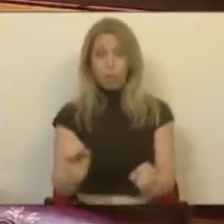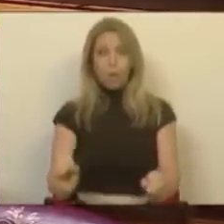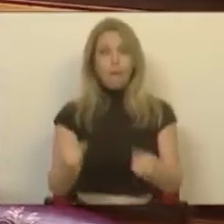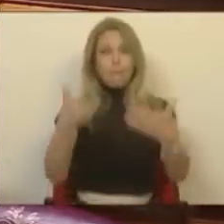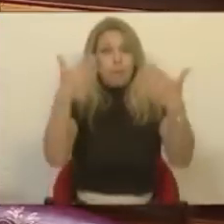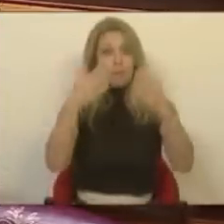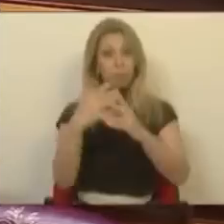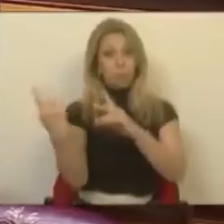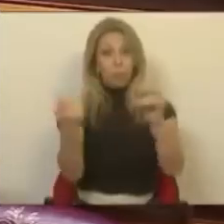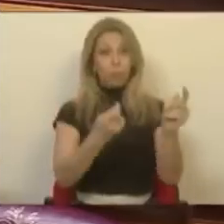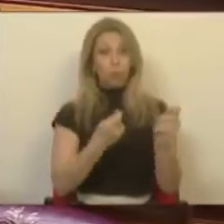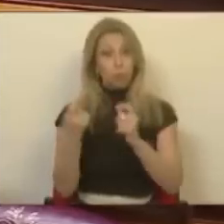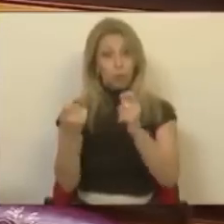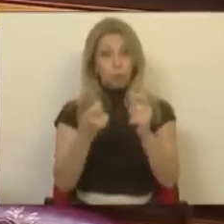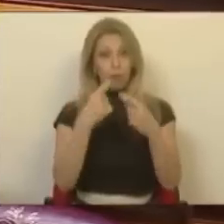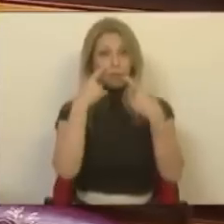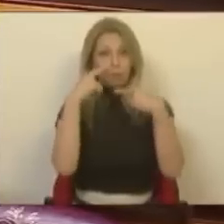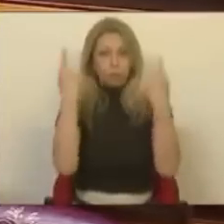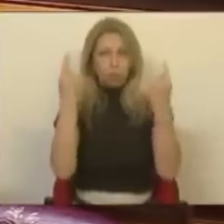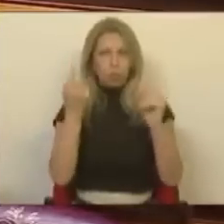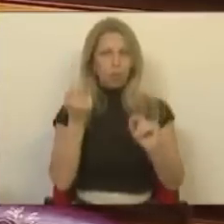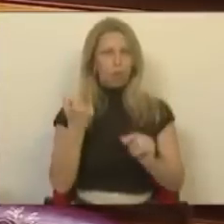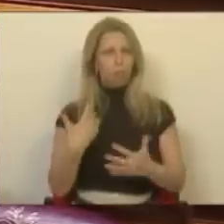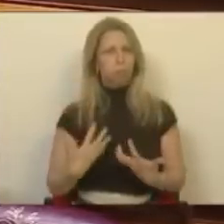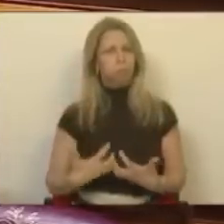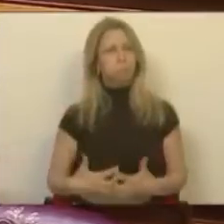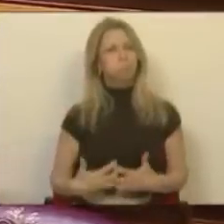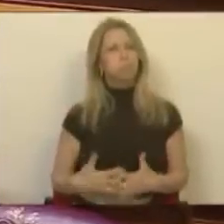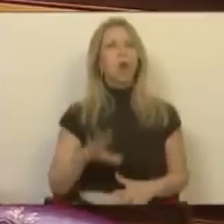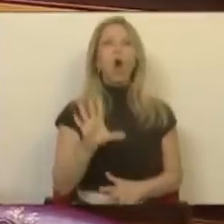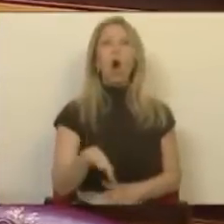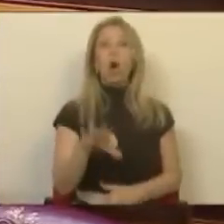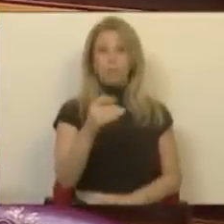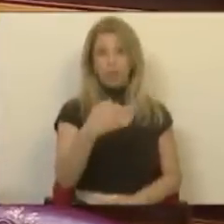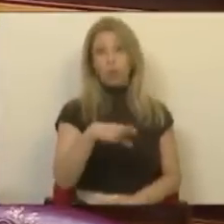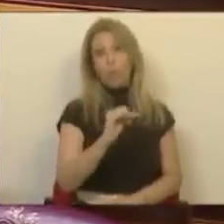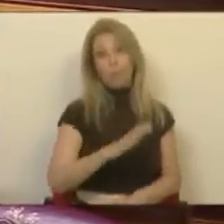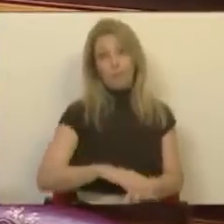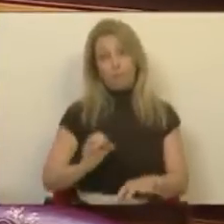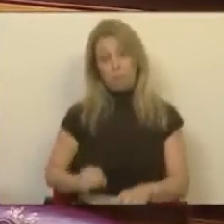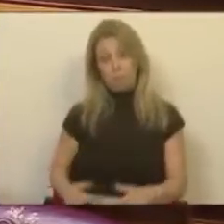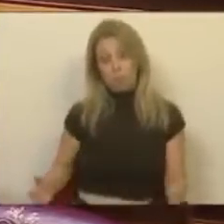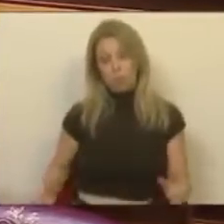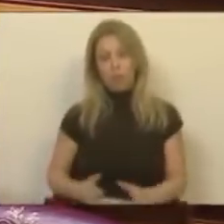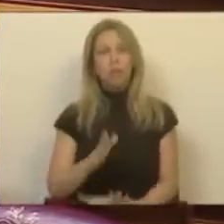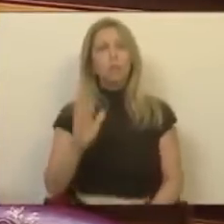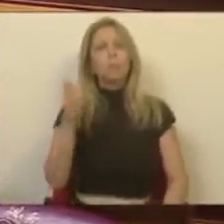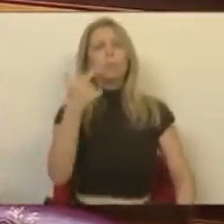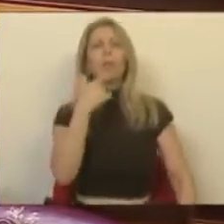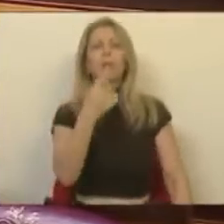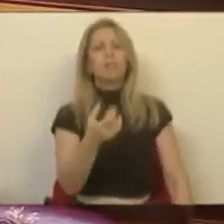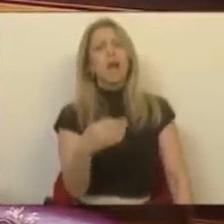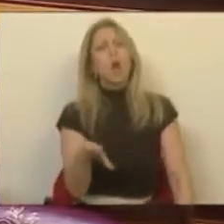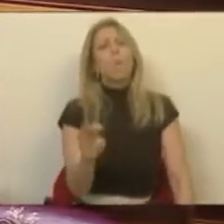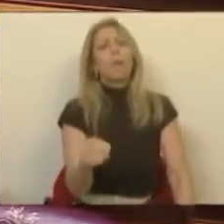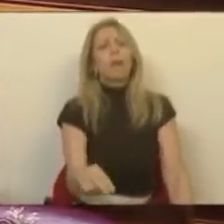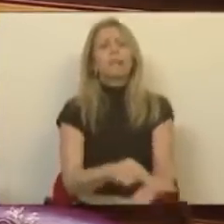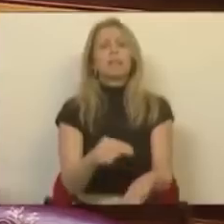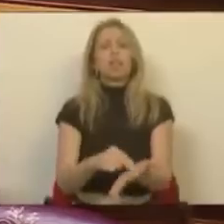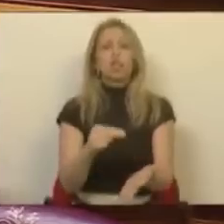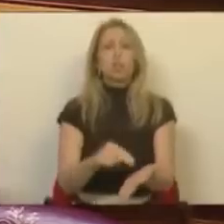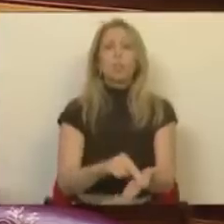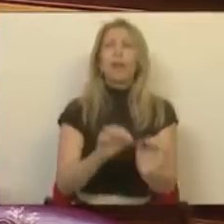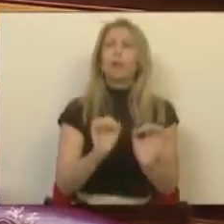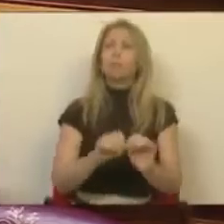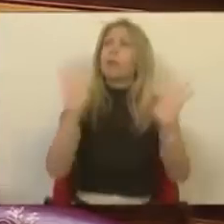reticentes aquela que foi a opção do partido socialista primeiro diziam que o partido socialista estava À Espera de um